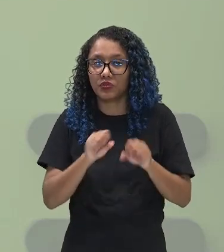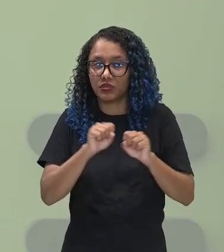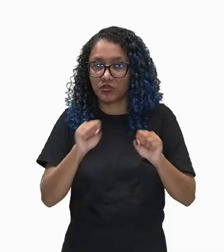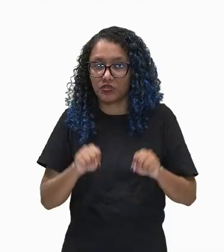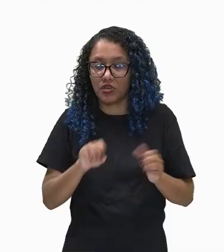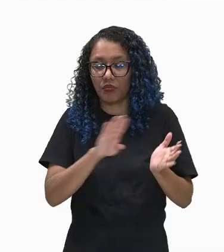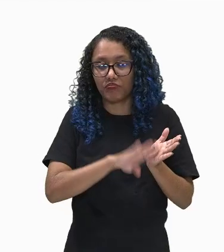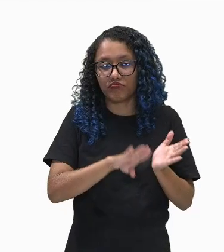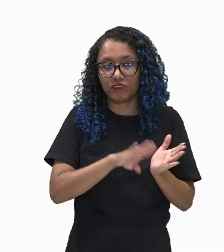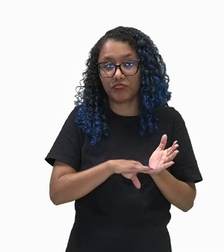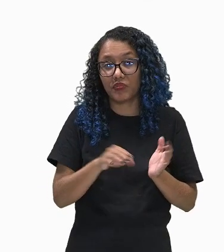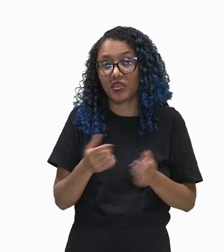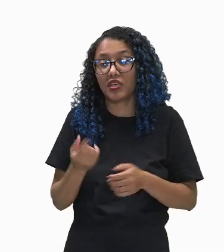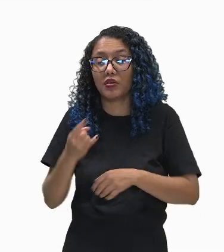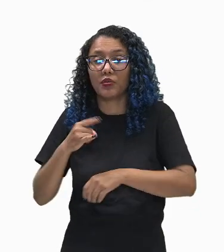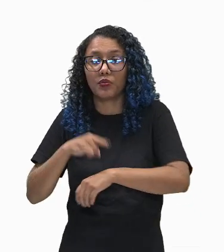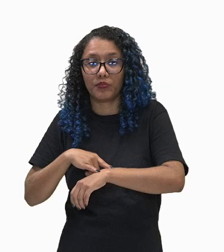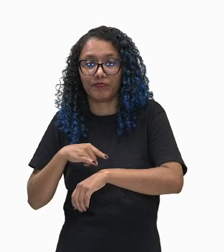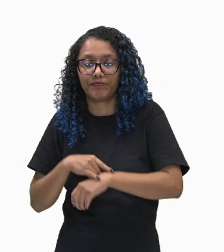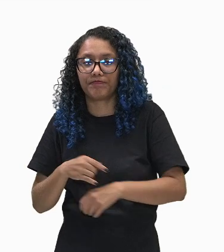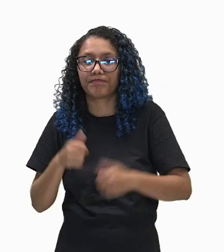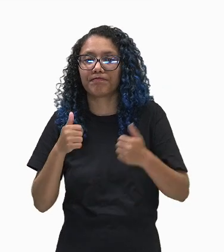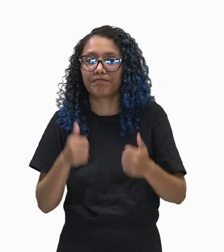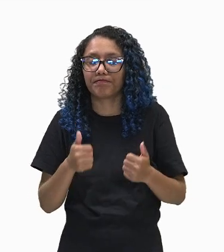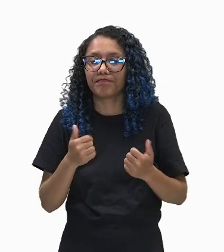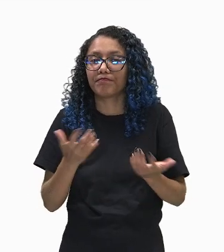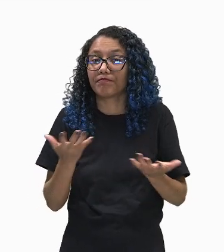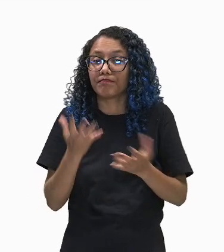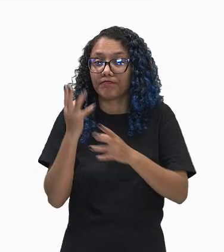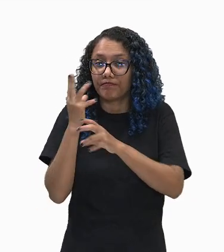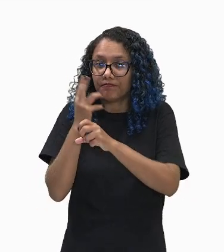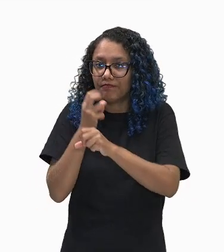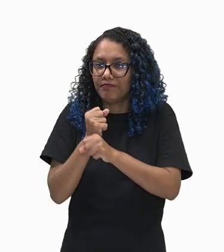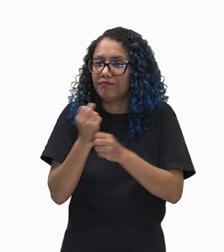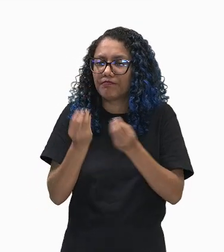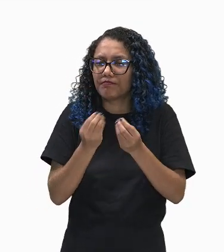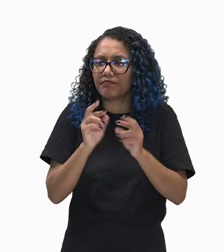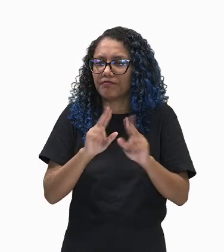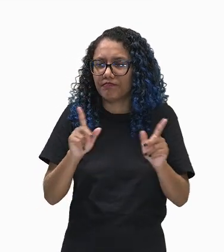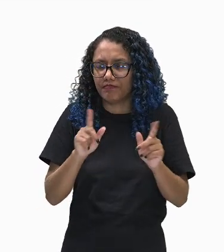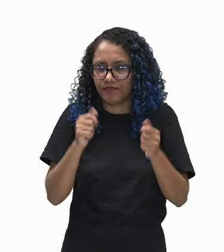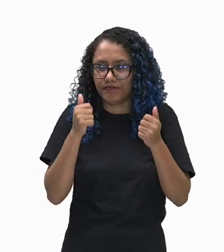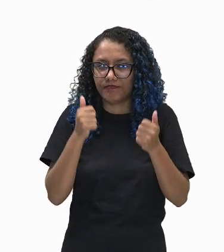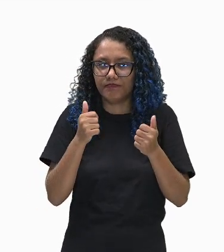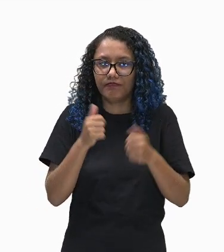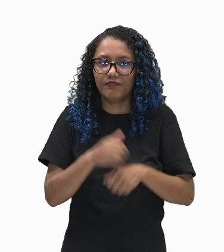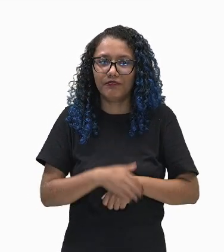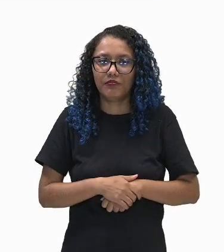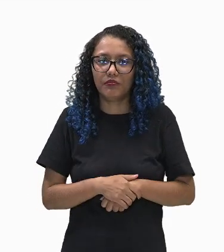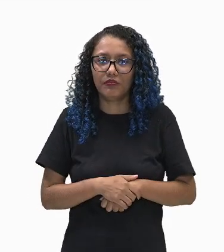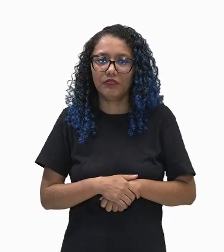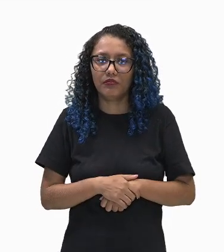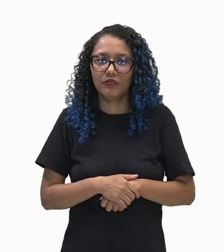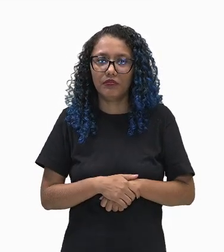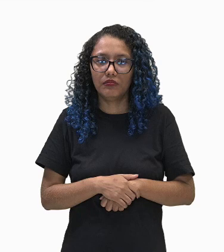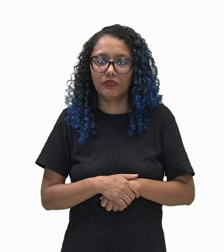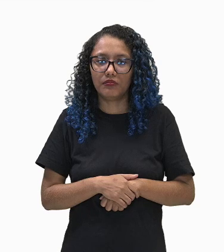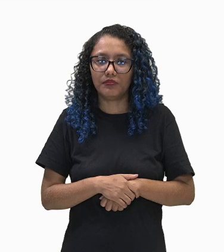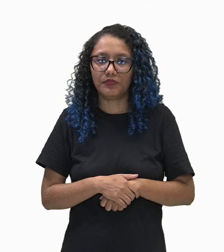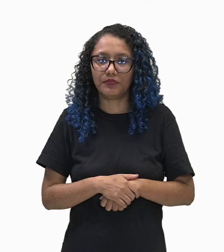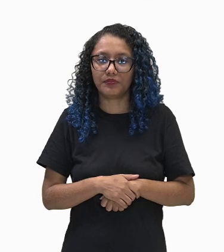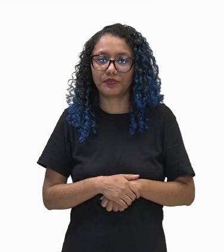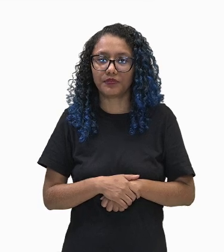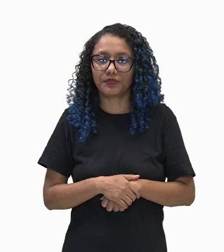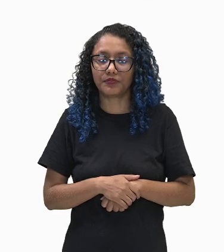sistema excretor. Vamos dar uma olhadinha para recapitular, para ajudar na memorização. Bem,